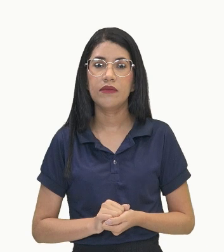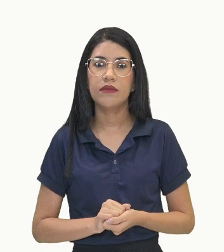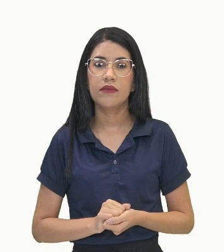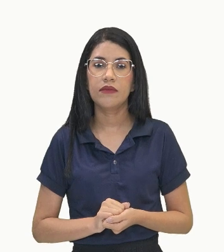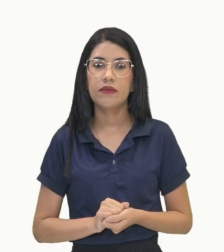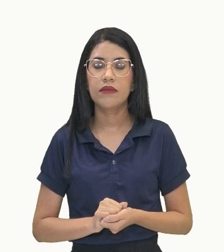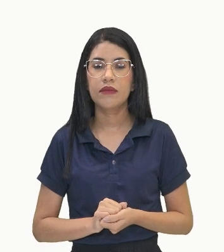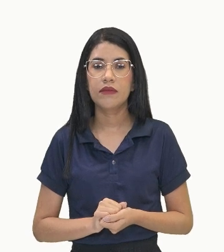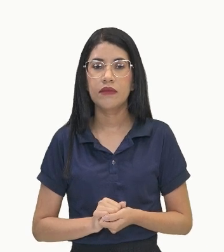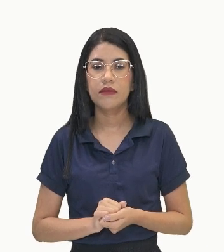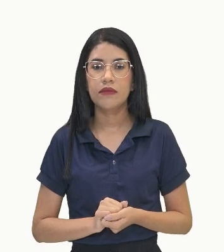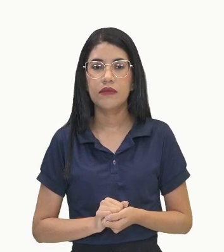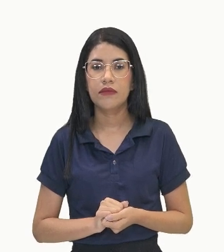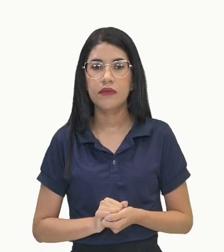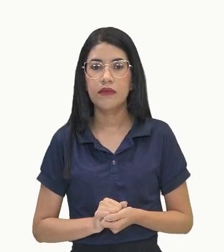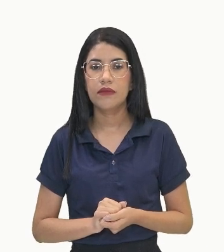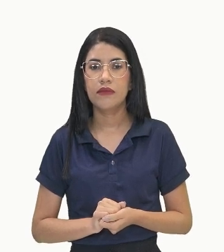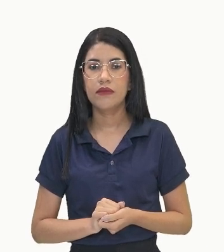Rendimento,